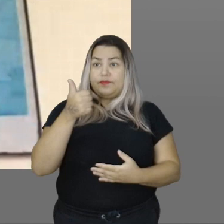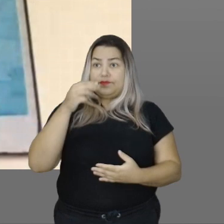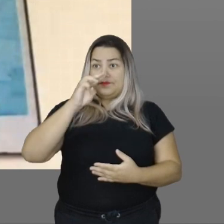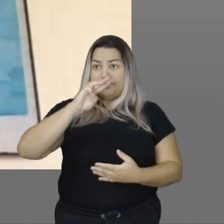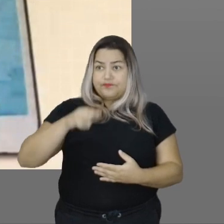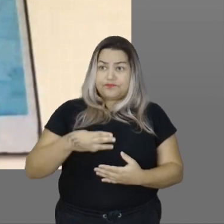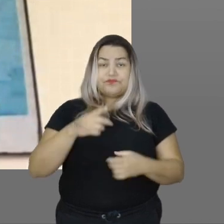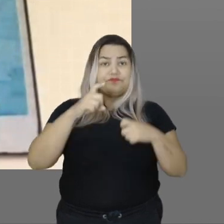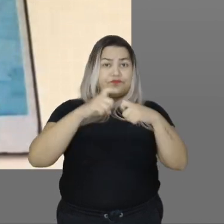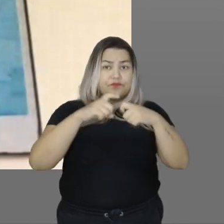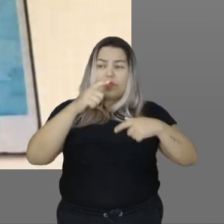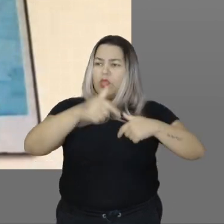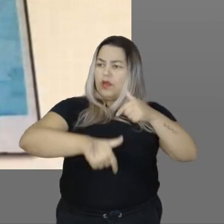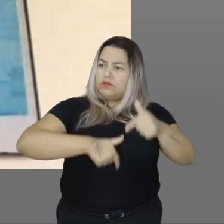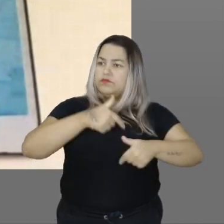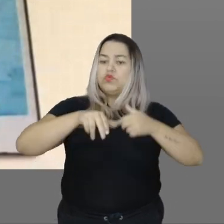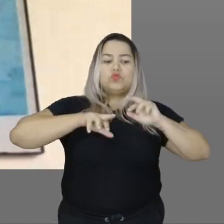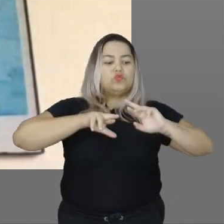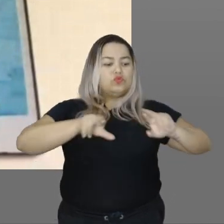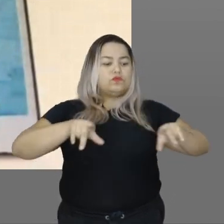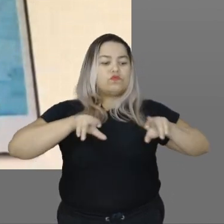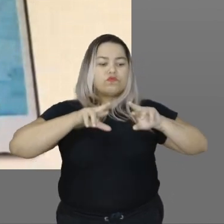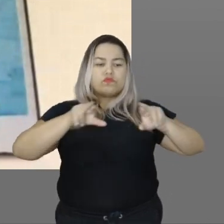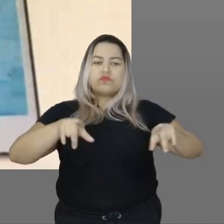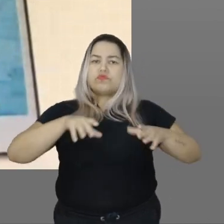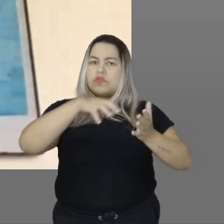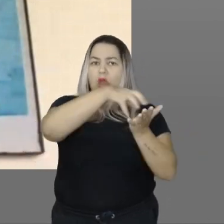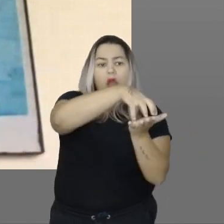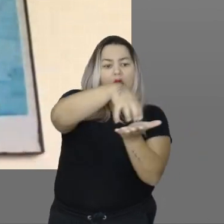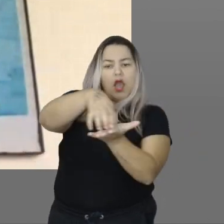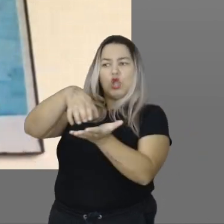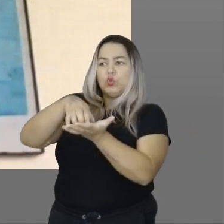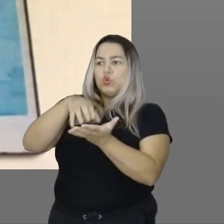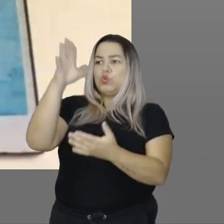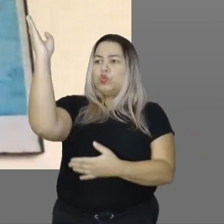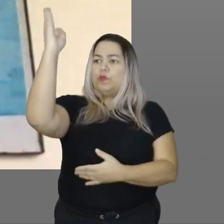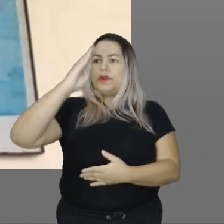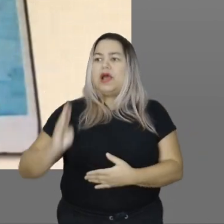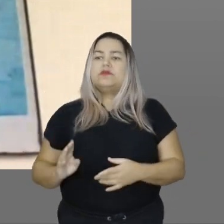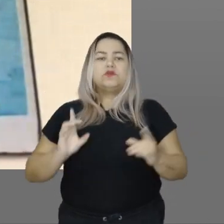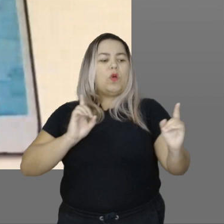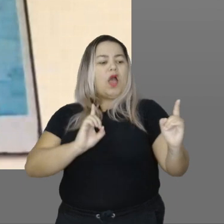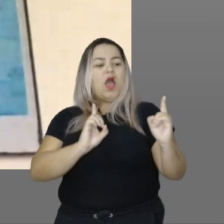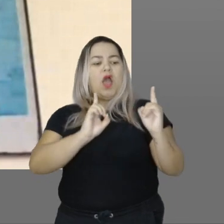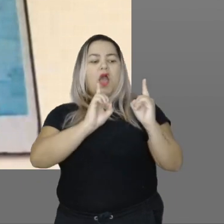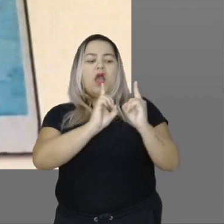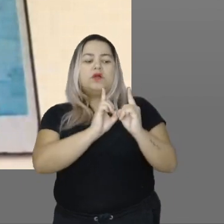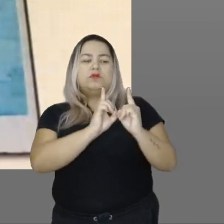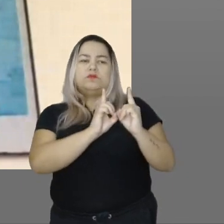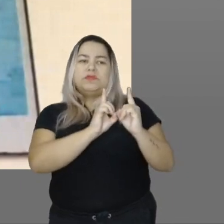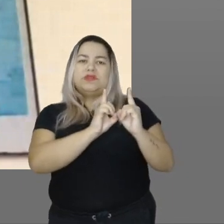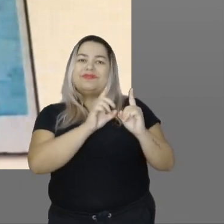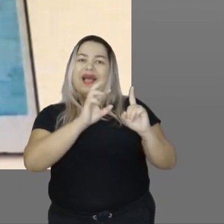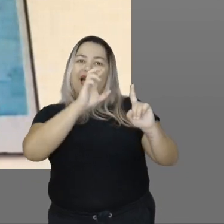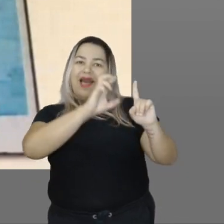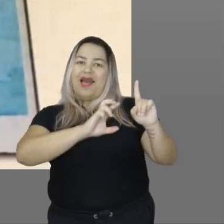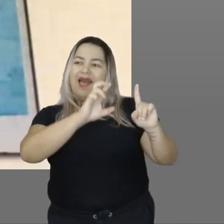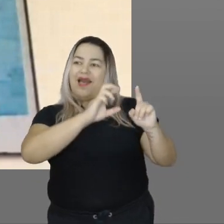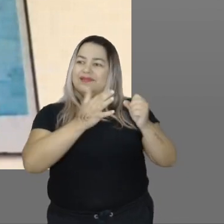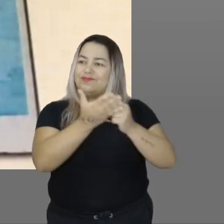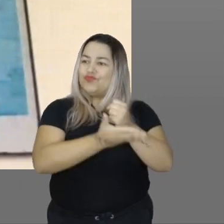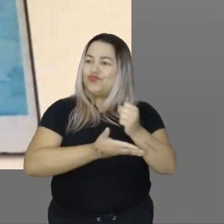médicos trabalhando em diferentes recantos do Brasil, atendendo com muita qualidade na atenção básica a